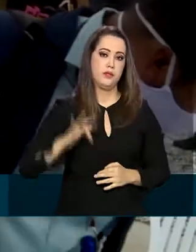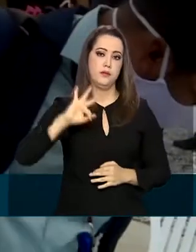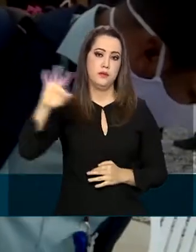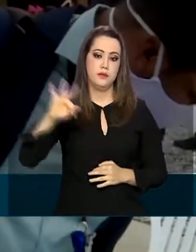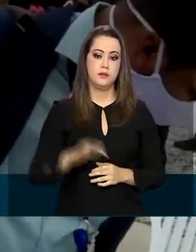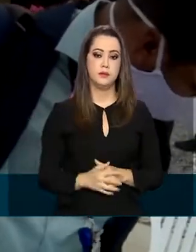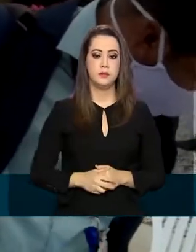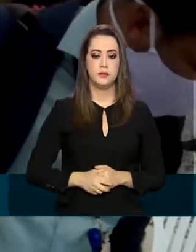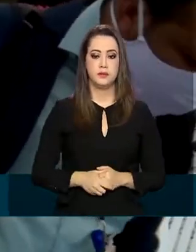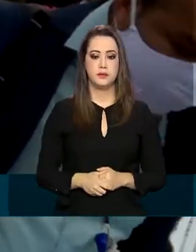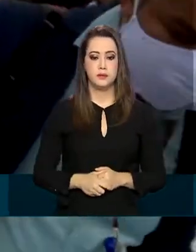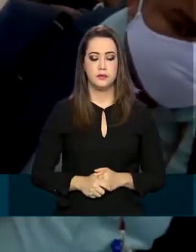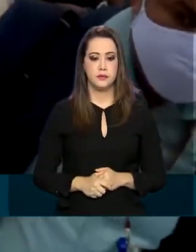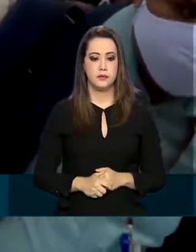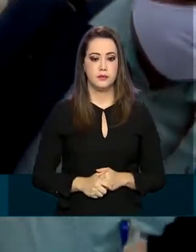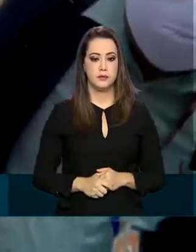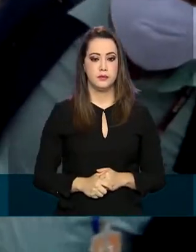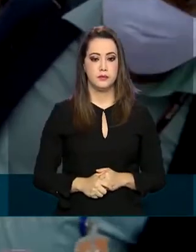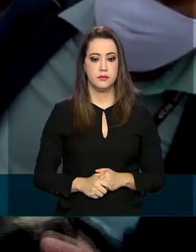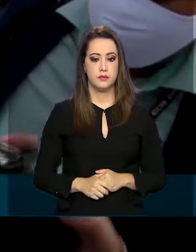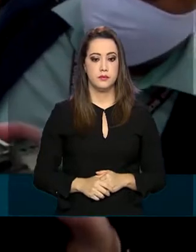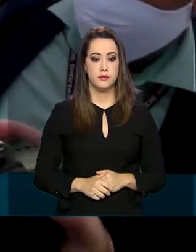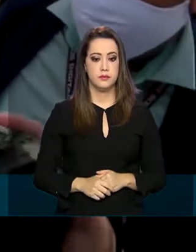né? E